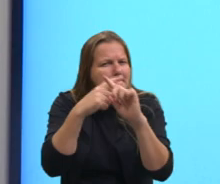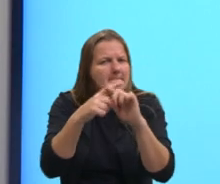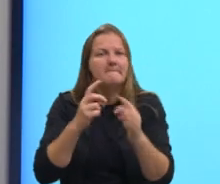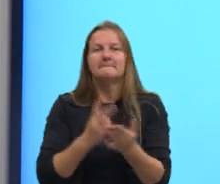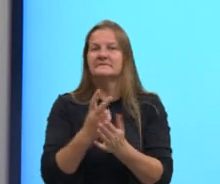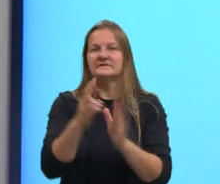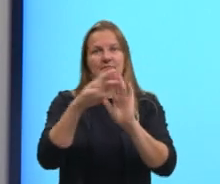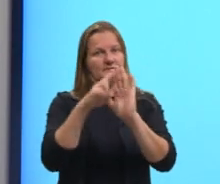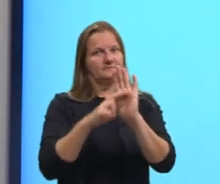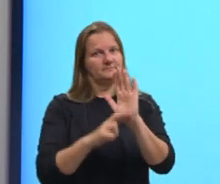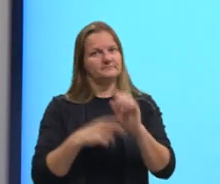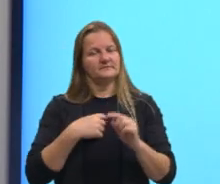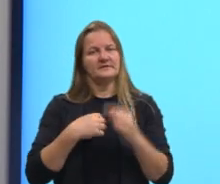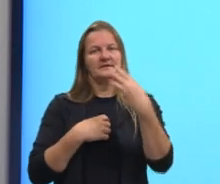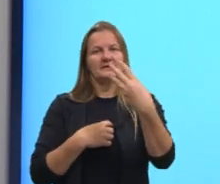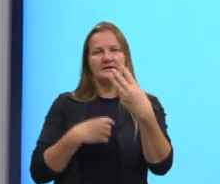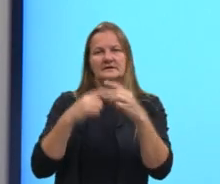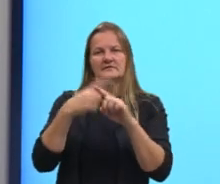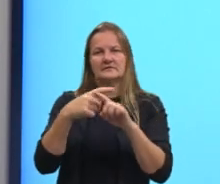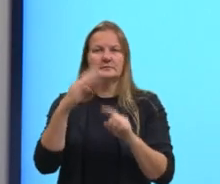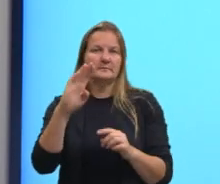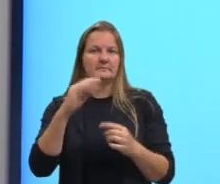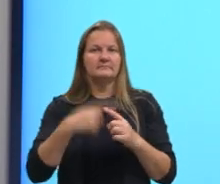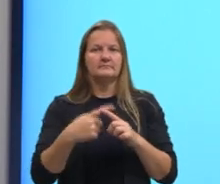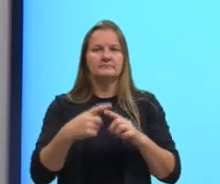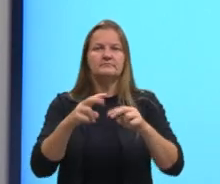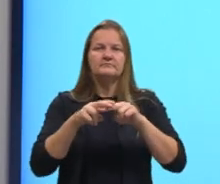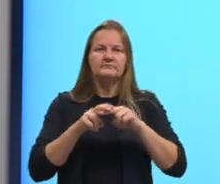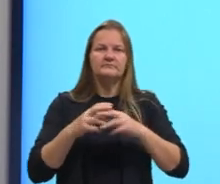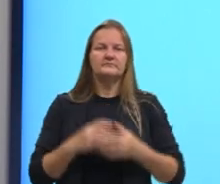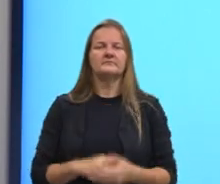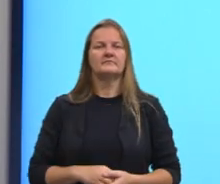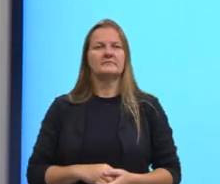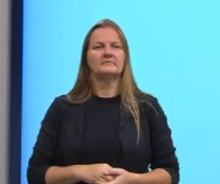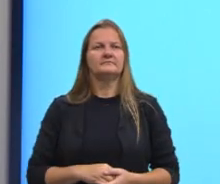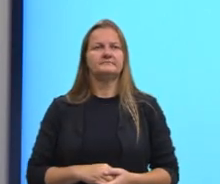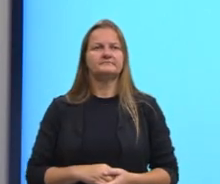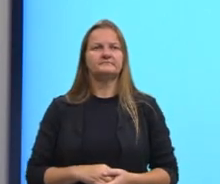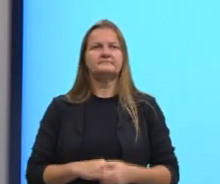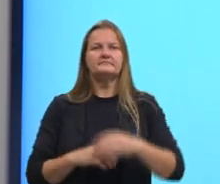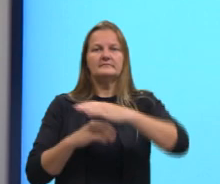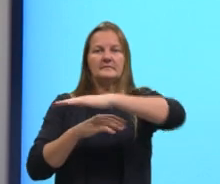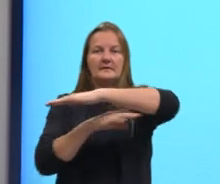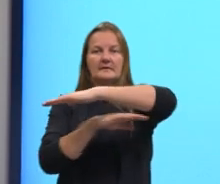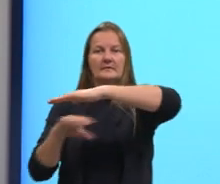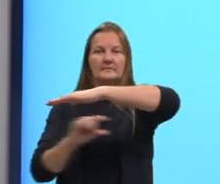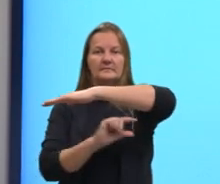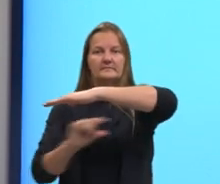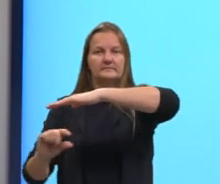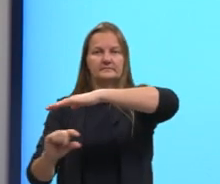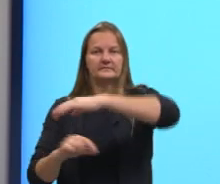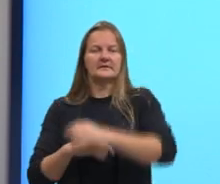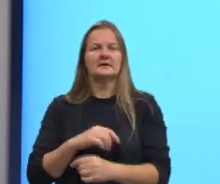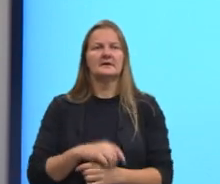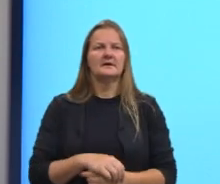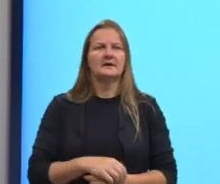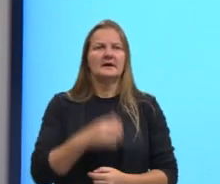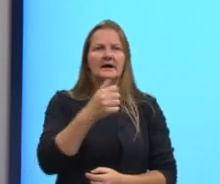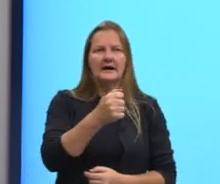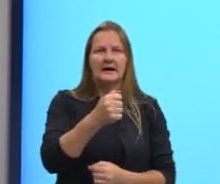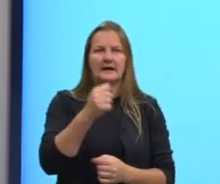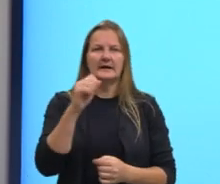vai ser três vezes bebê Esse bebê é um ser a três vezes um Aqui nós temos a e b respectivamente